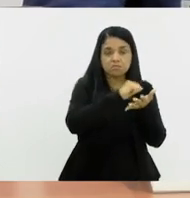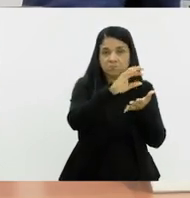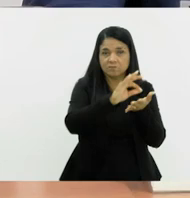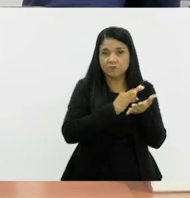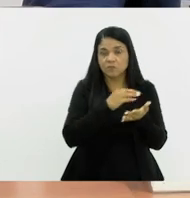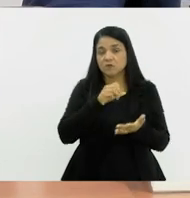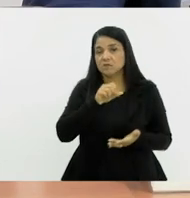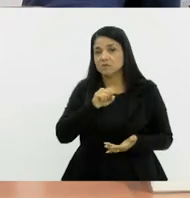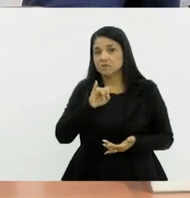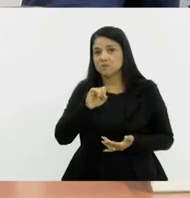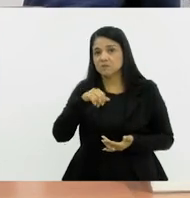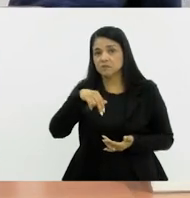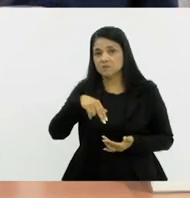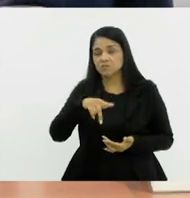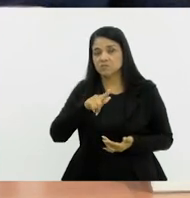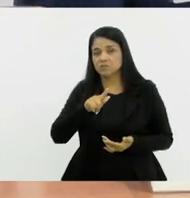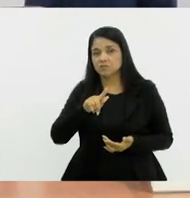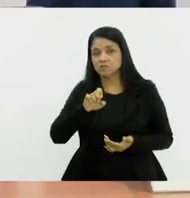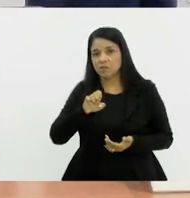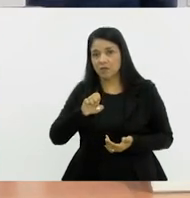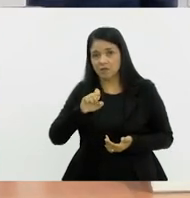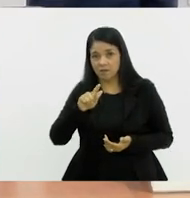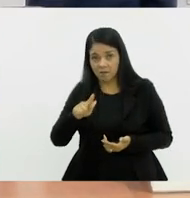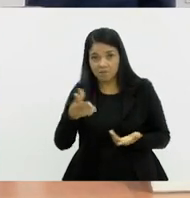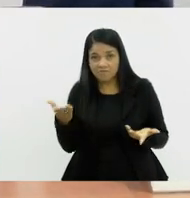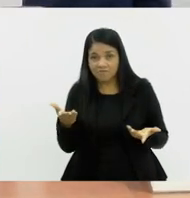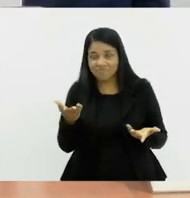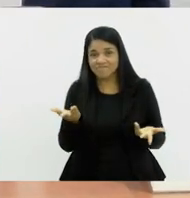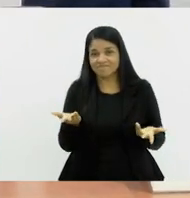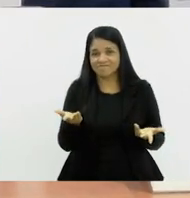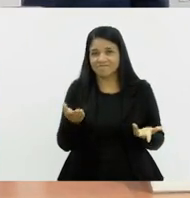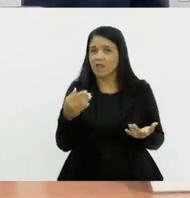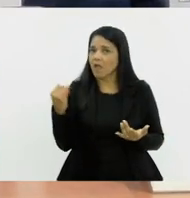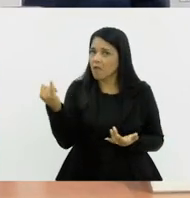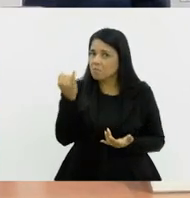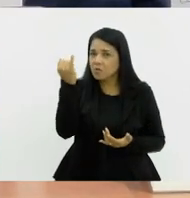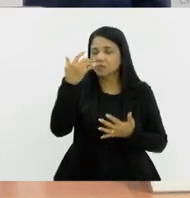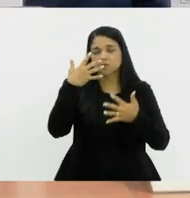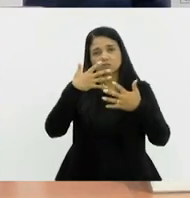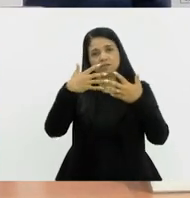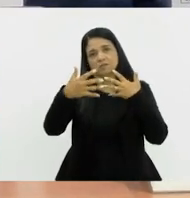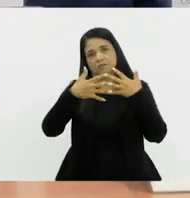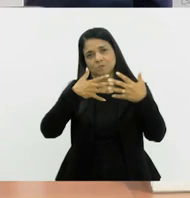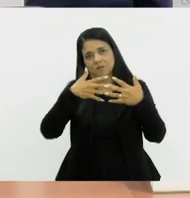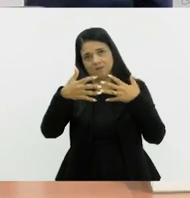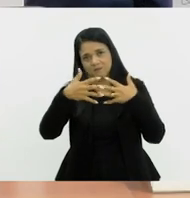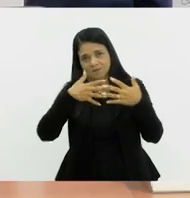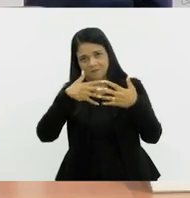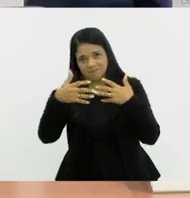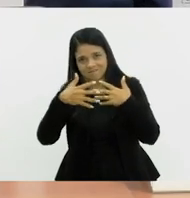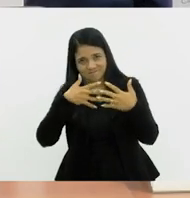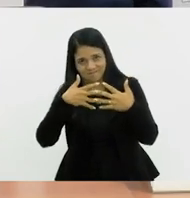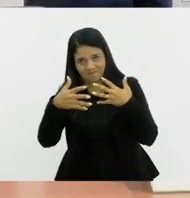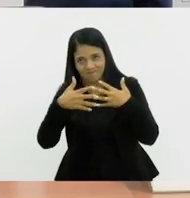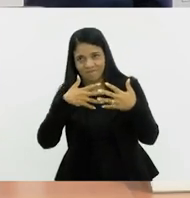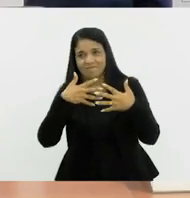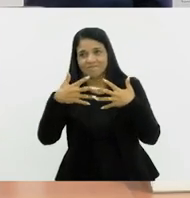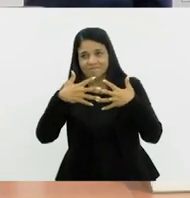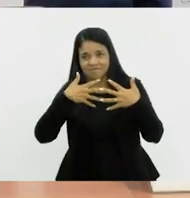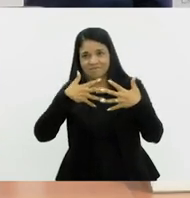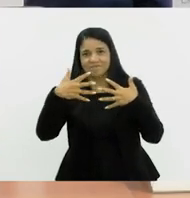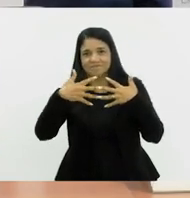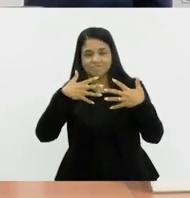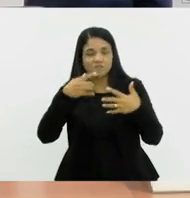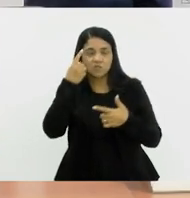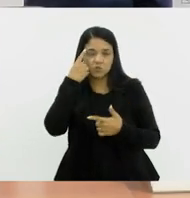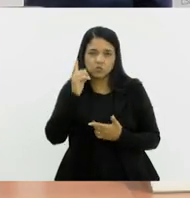quando o serviço estava lá dentro. Né? Então, é importante algum nível de transparência, porque, senão, a gente